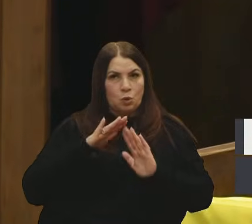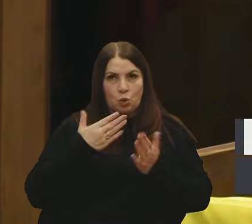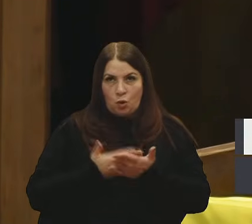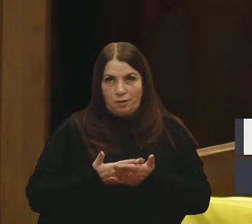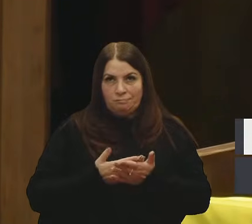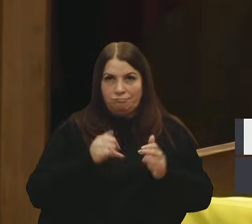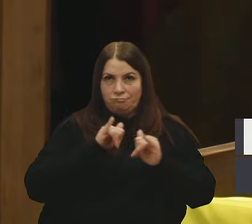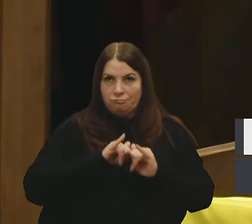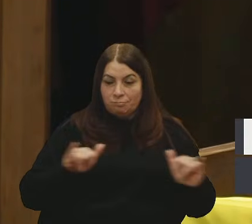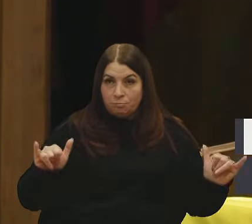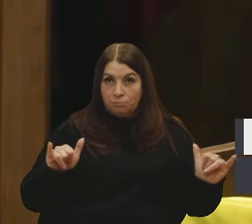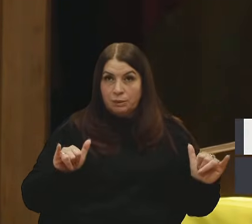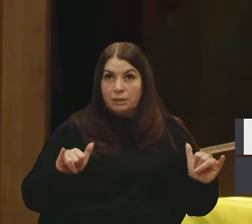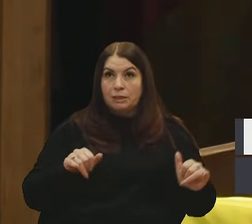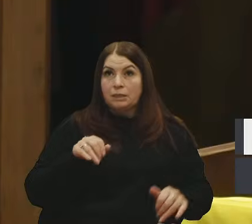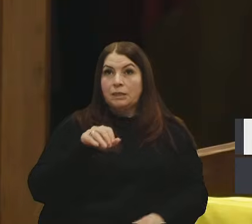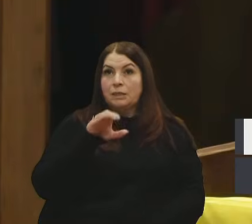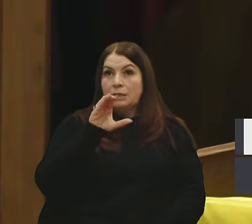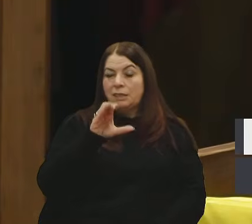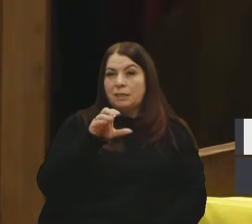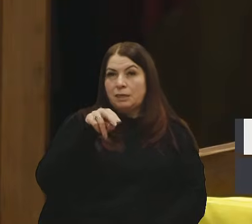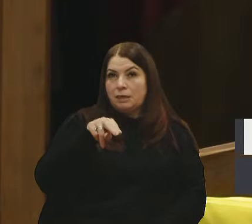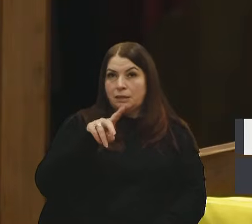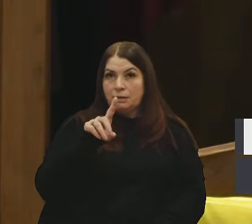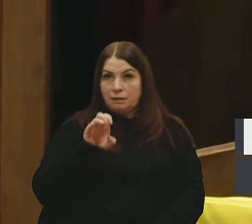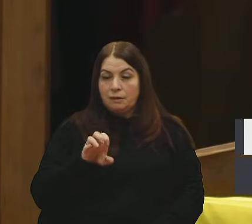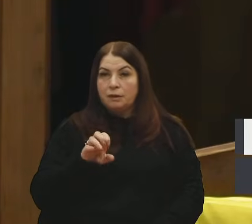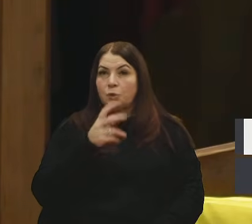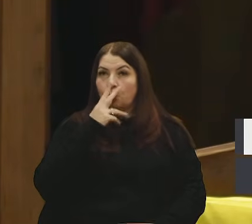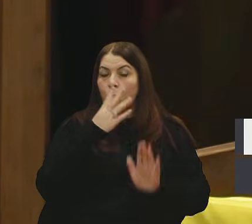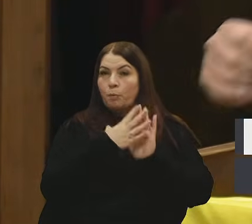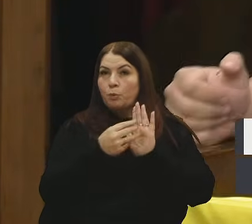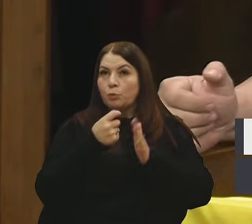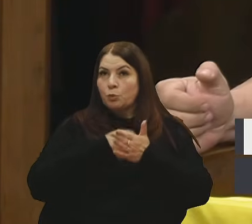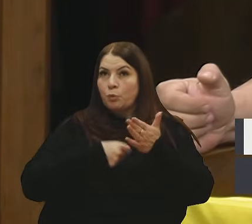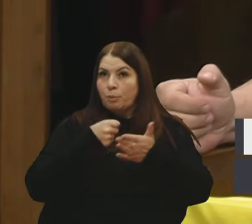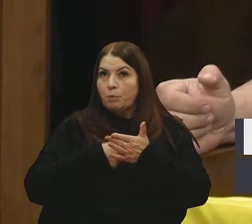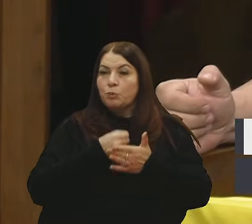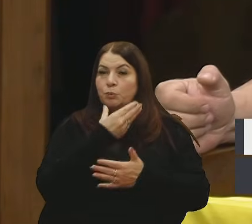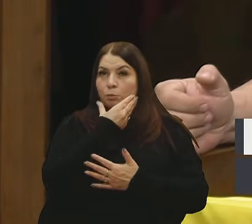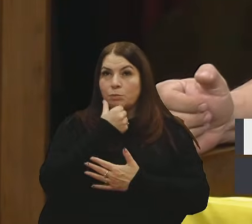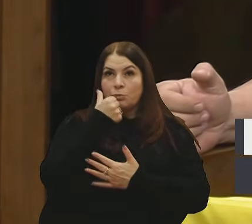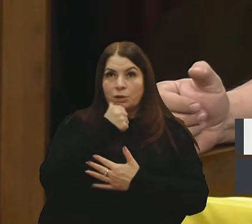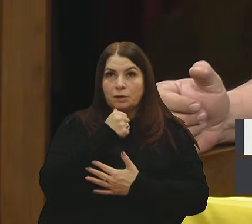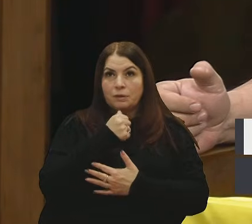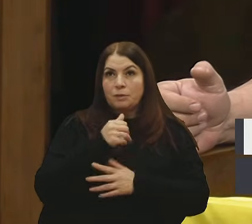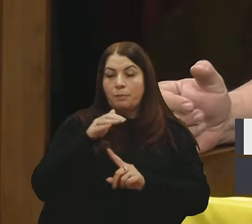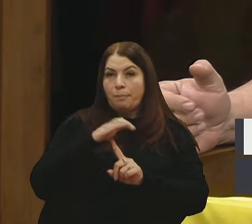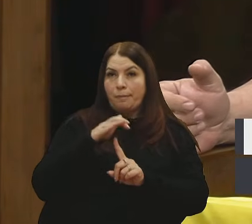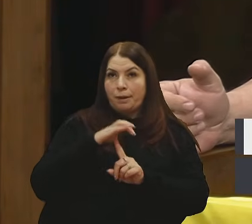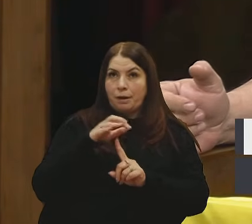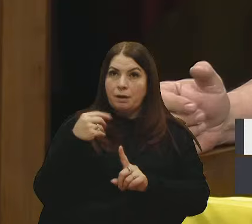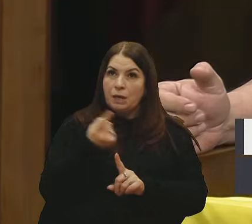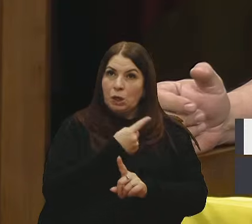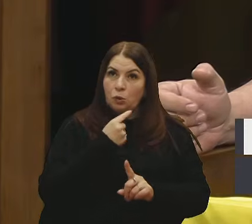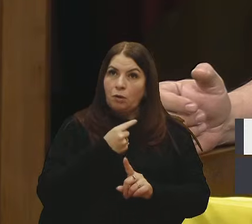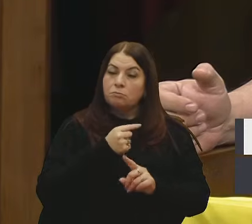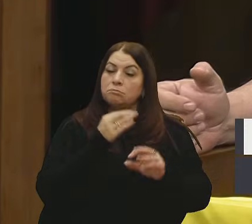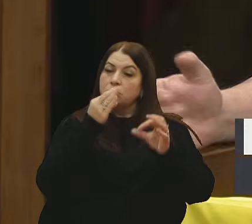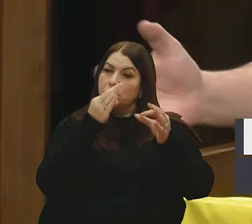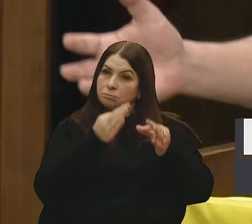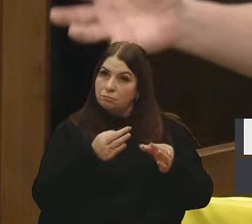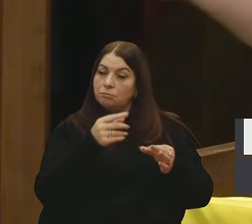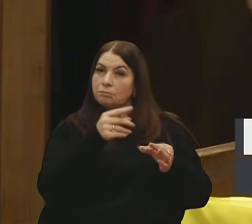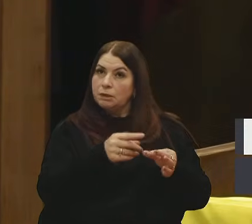campanha é uma campanha da CNTE, inspirada numa luta dos companheiros e companheiras do Paraná, que nós